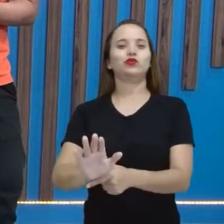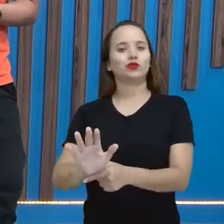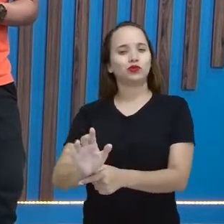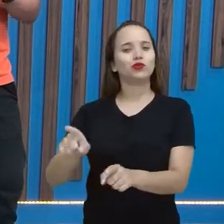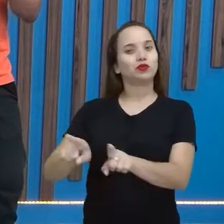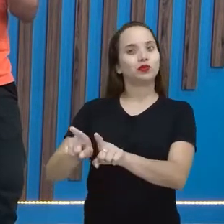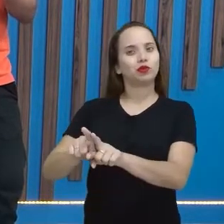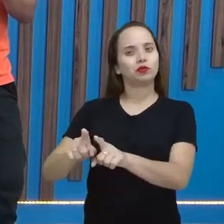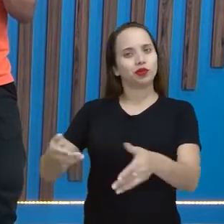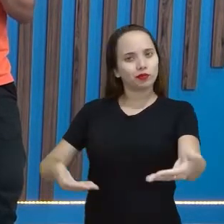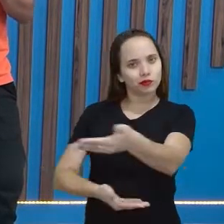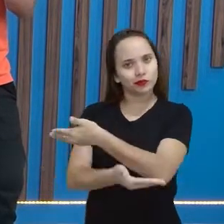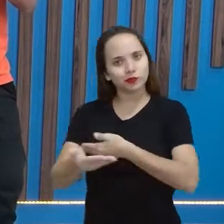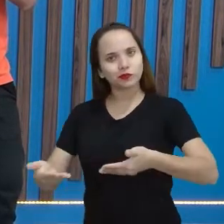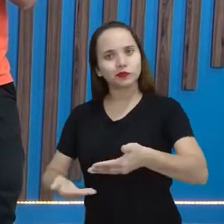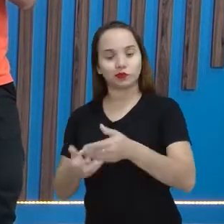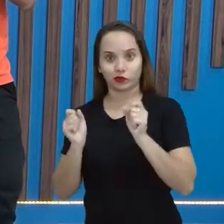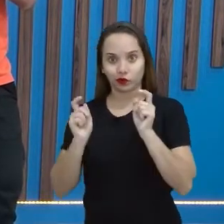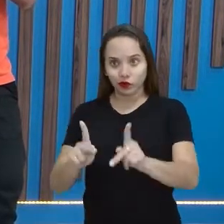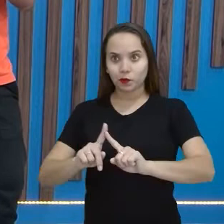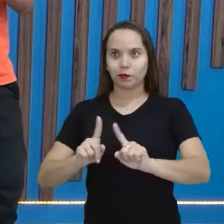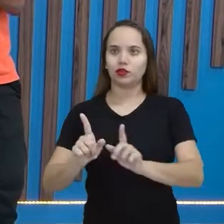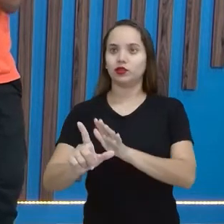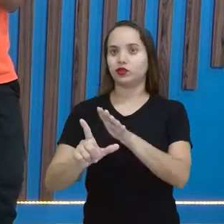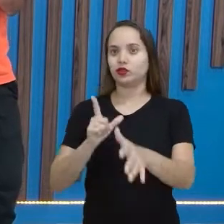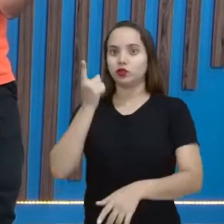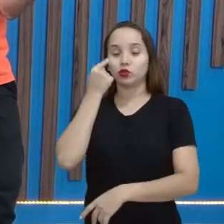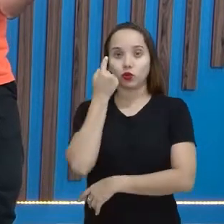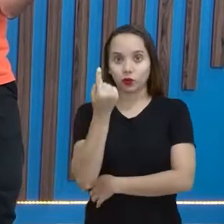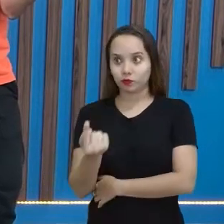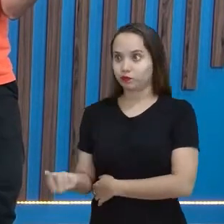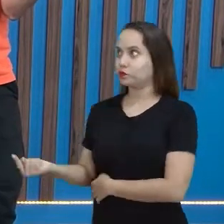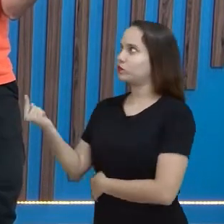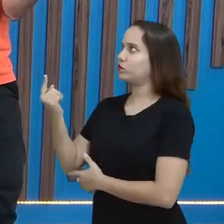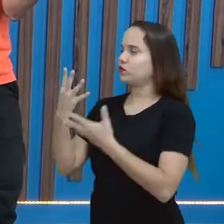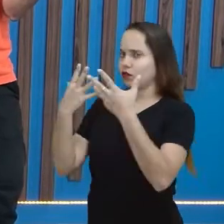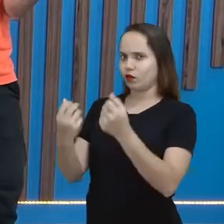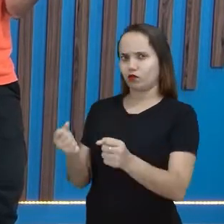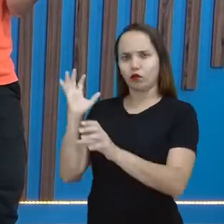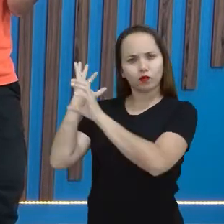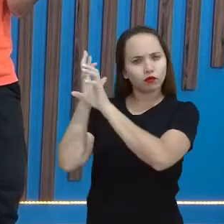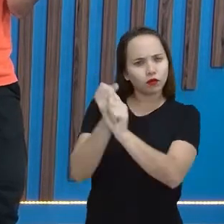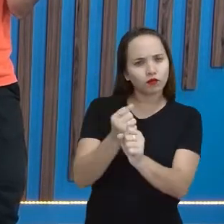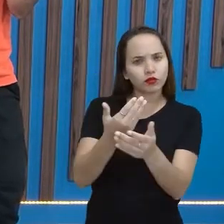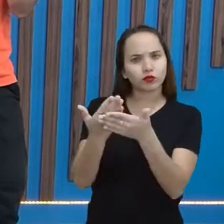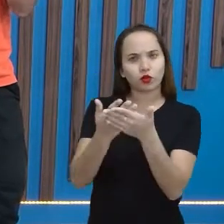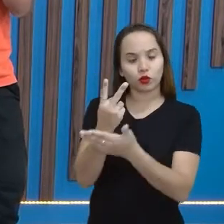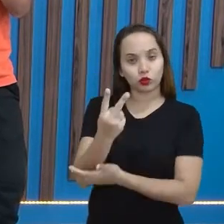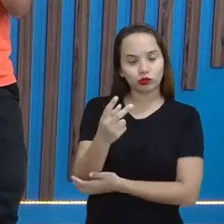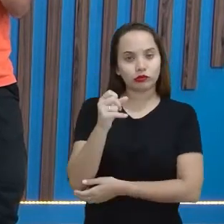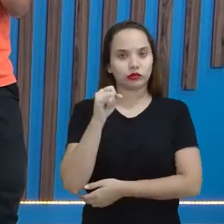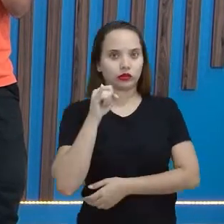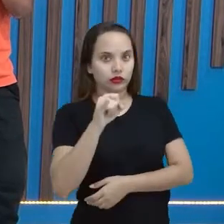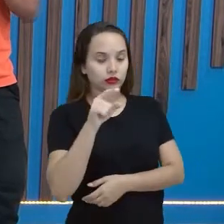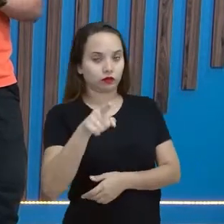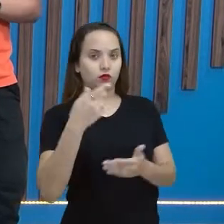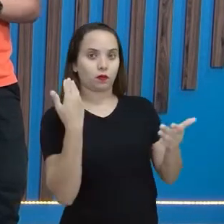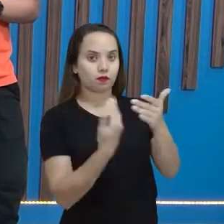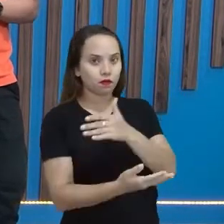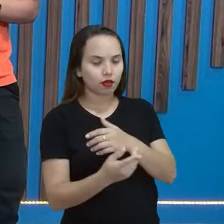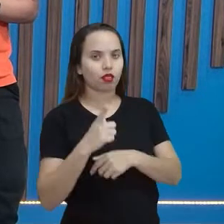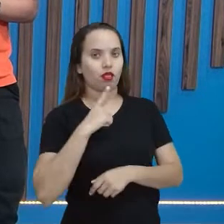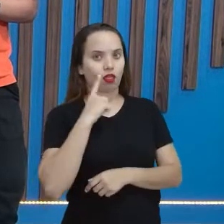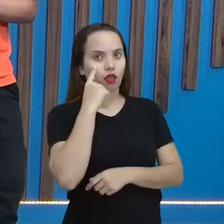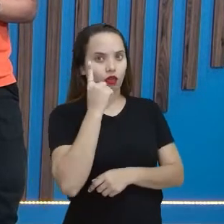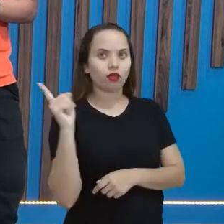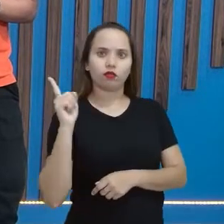né, entre a gente, beleza? Antes disso, vamos lembrar da aula 2. Se perdeu, tá aqui nosso repositório, viu, gente?